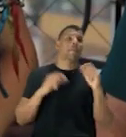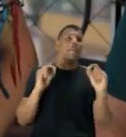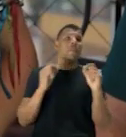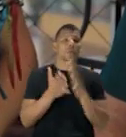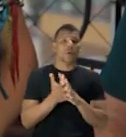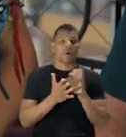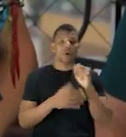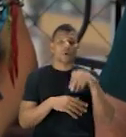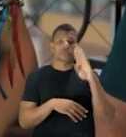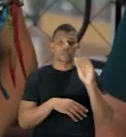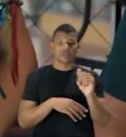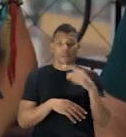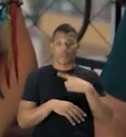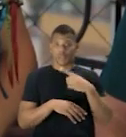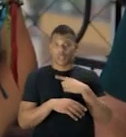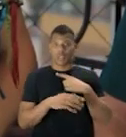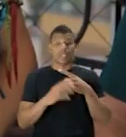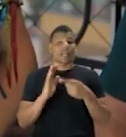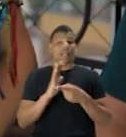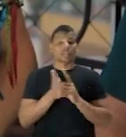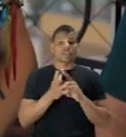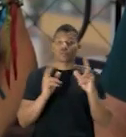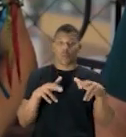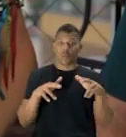samba do Padeirinho, que era um samba inédito.